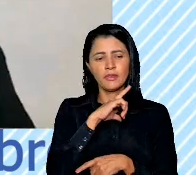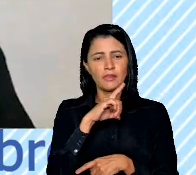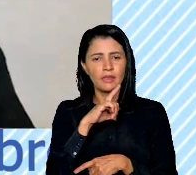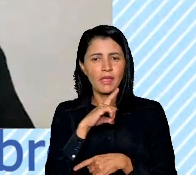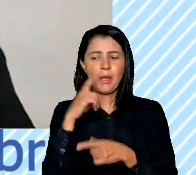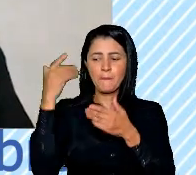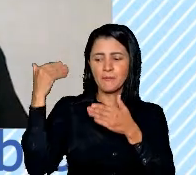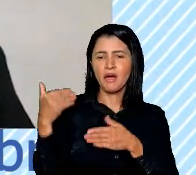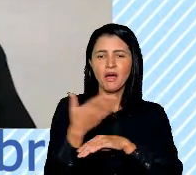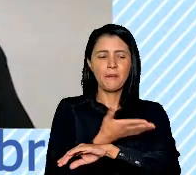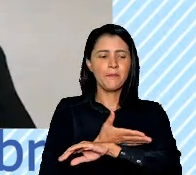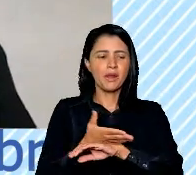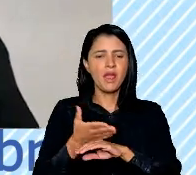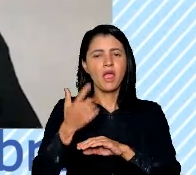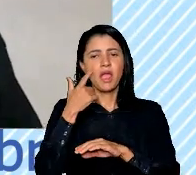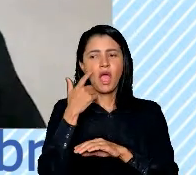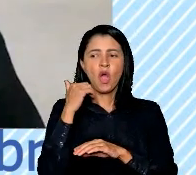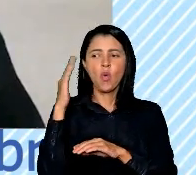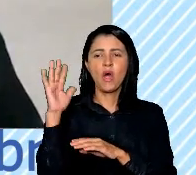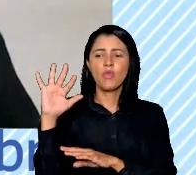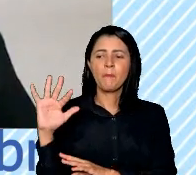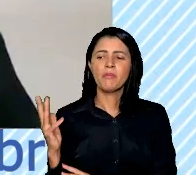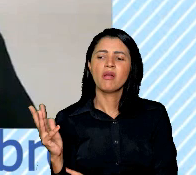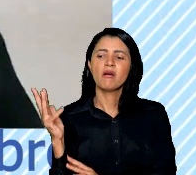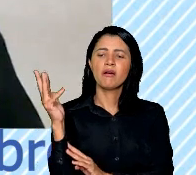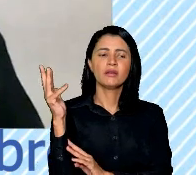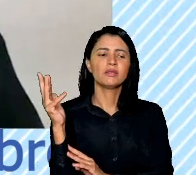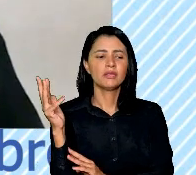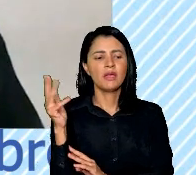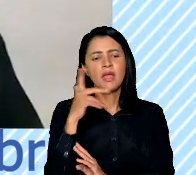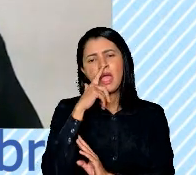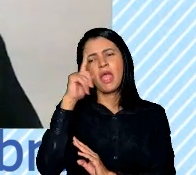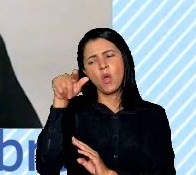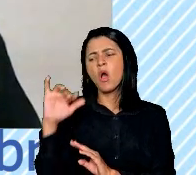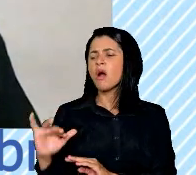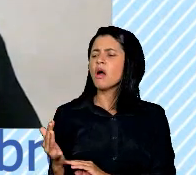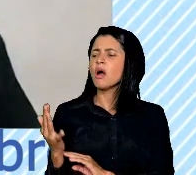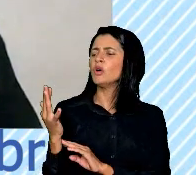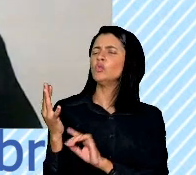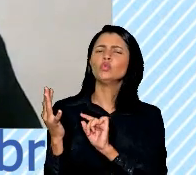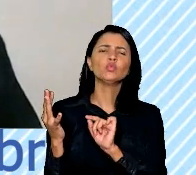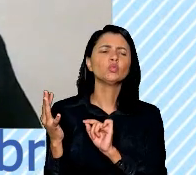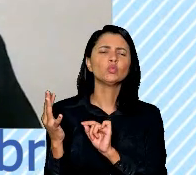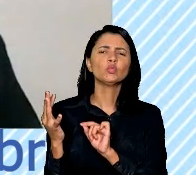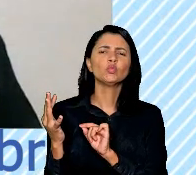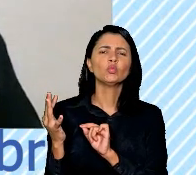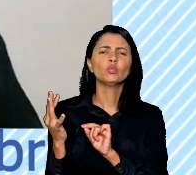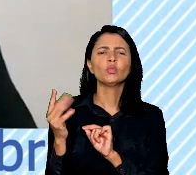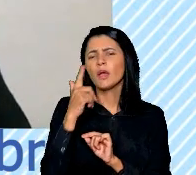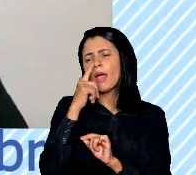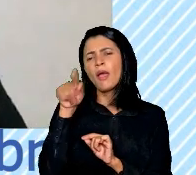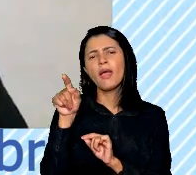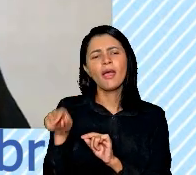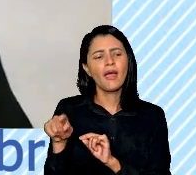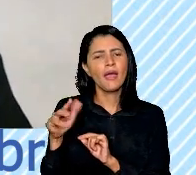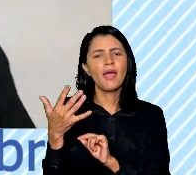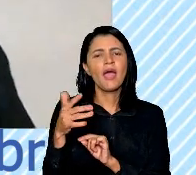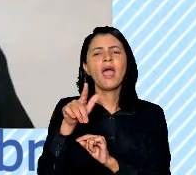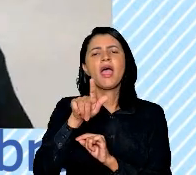parede branca, de um lado tem uma planta, que eu acho, desembargadora Terezinha, que é uma